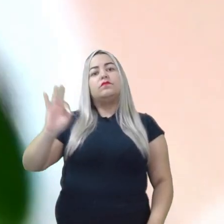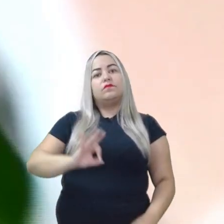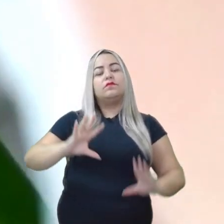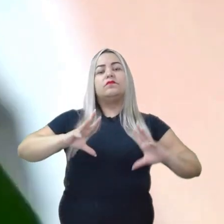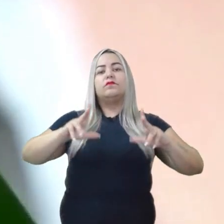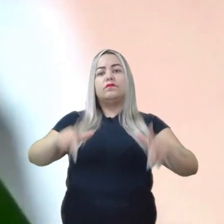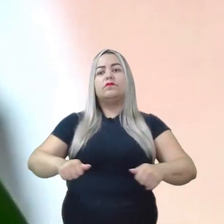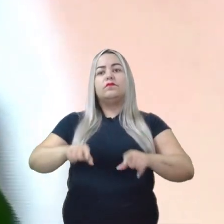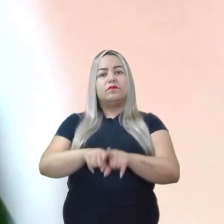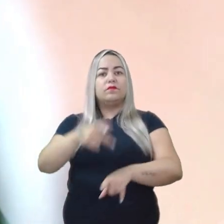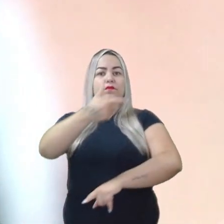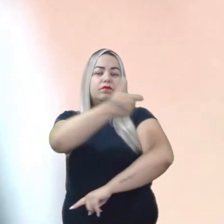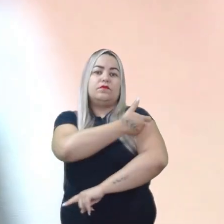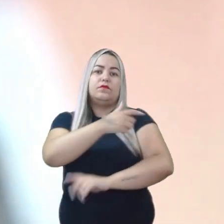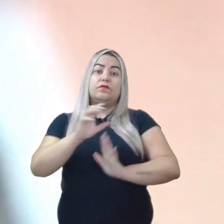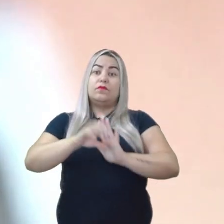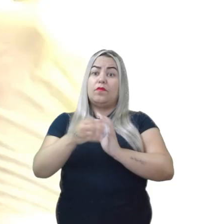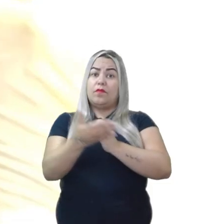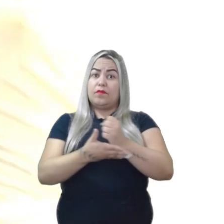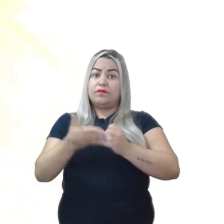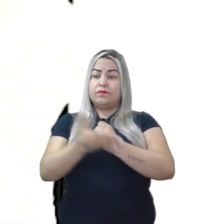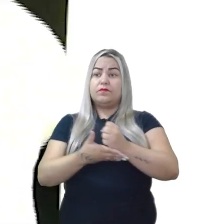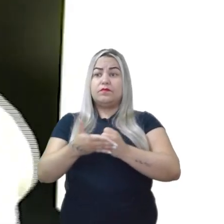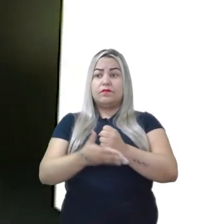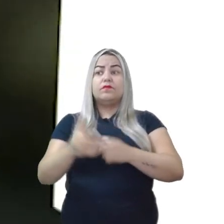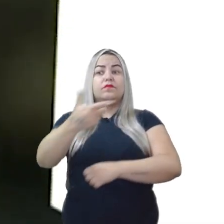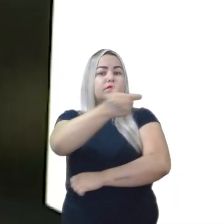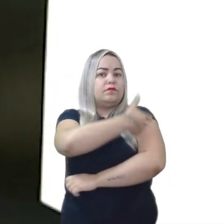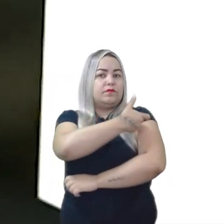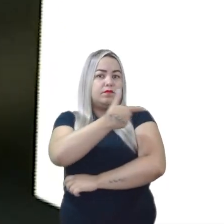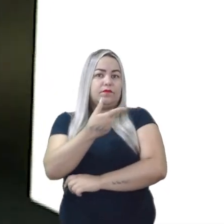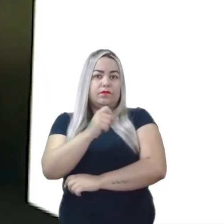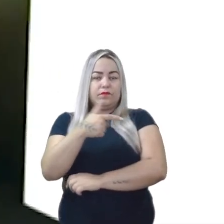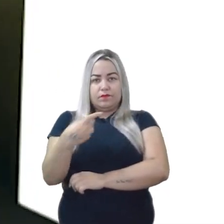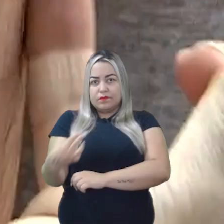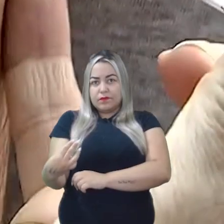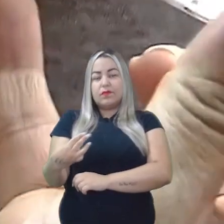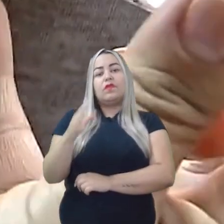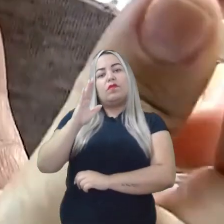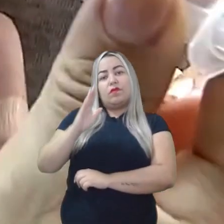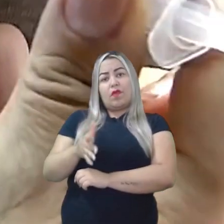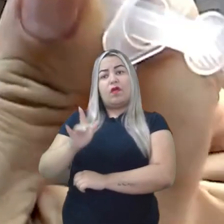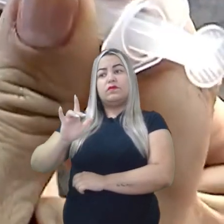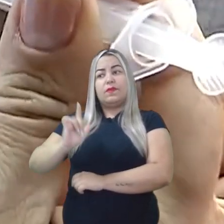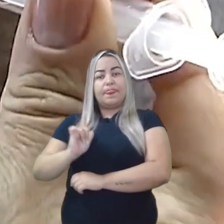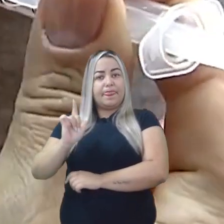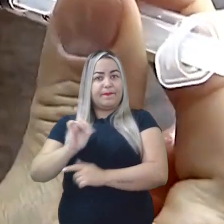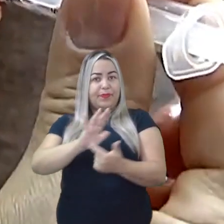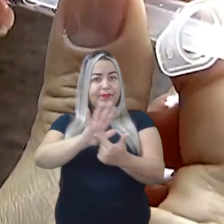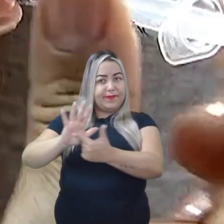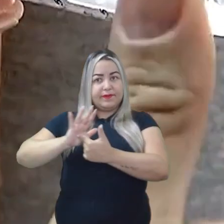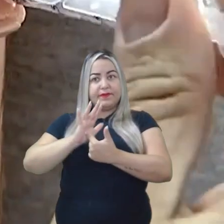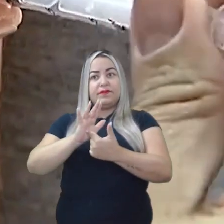garantindo 100% do abastecimento de todos os imunizantes do calendário básico de vacinação. Desde